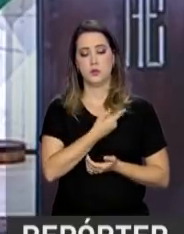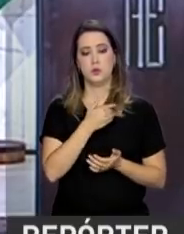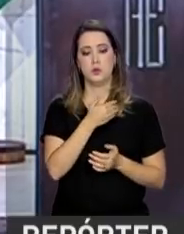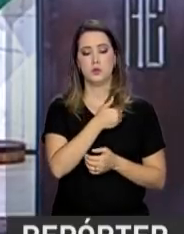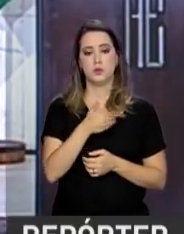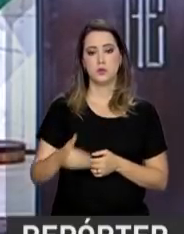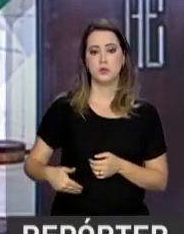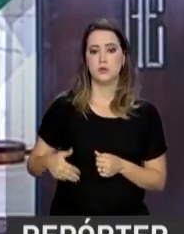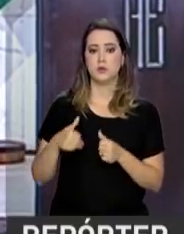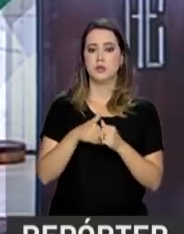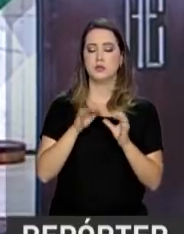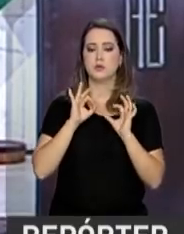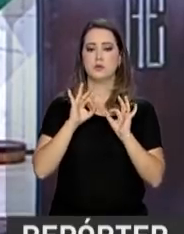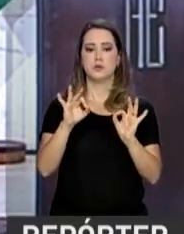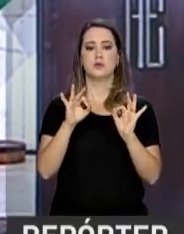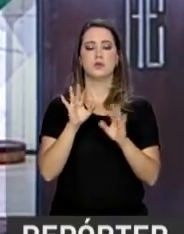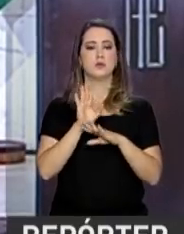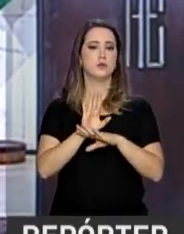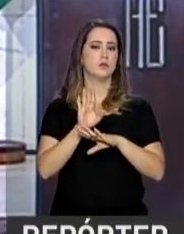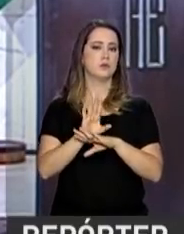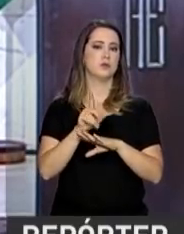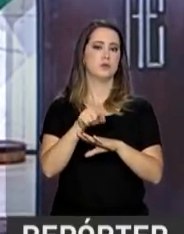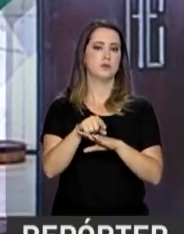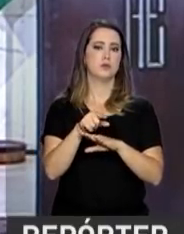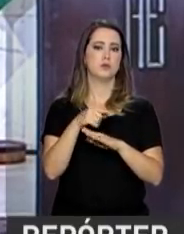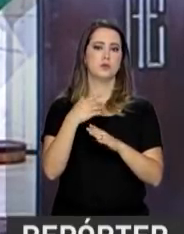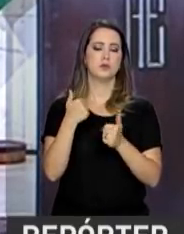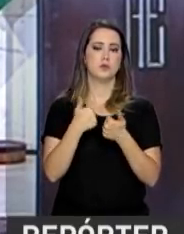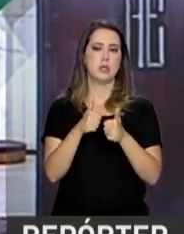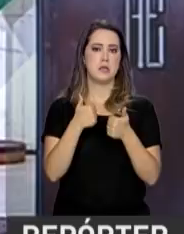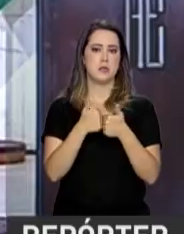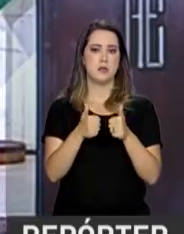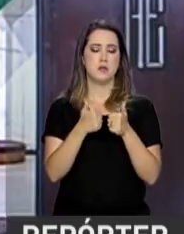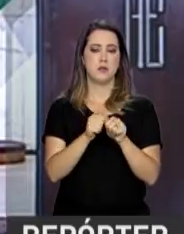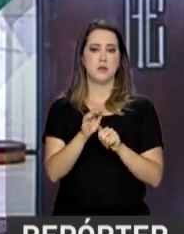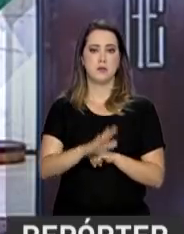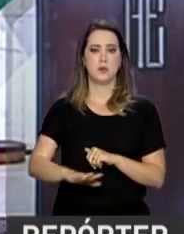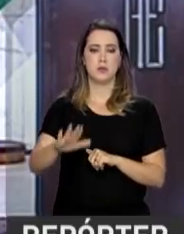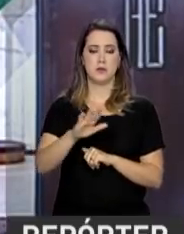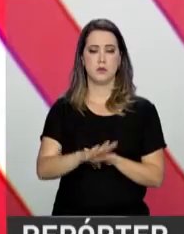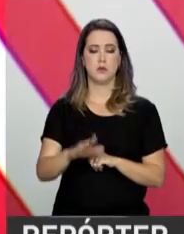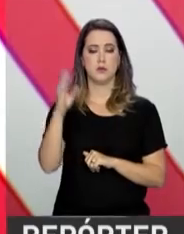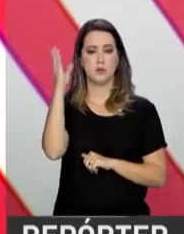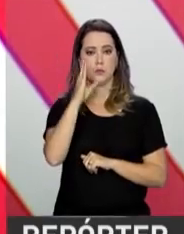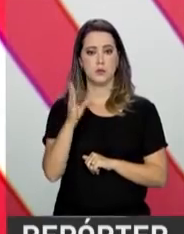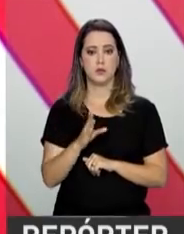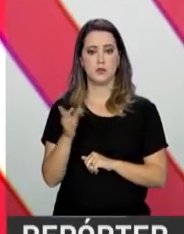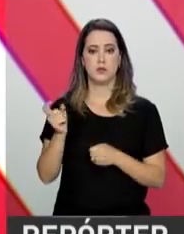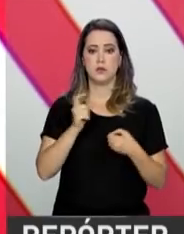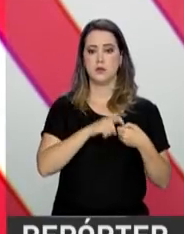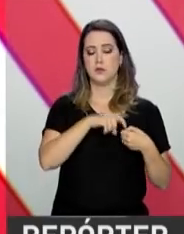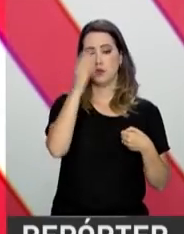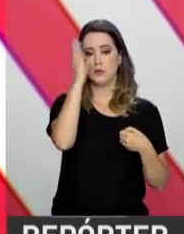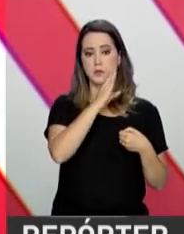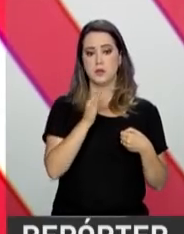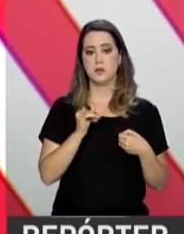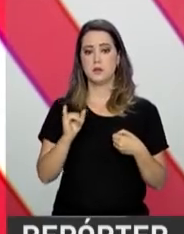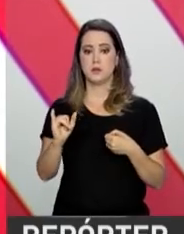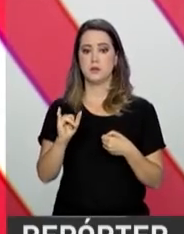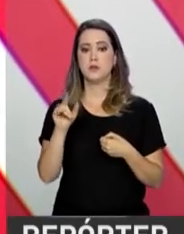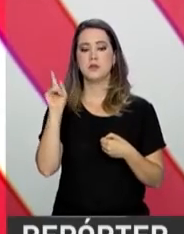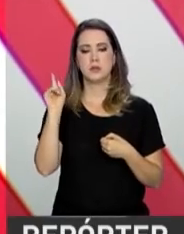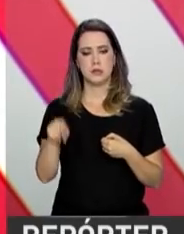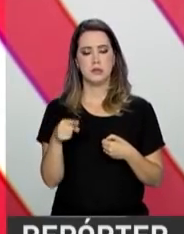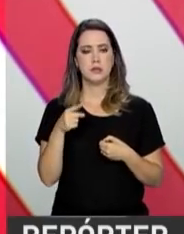está pronta a colaborar no transporte dos menores brasileiros de volta ao brasil se